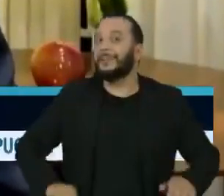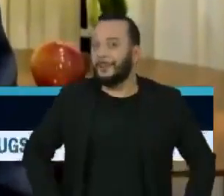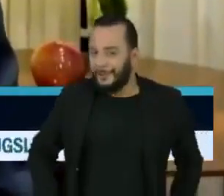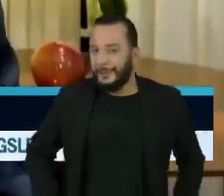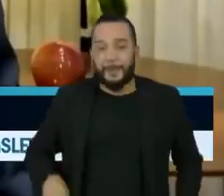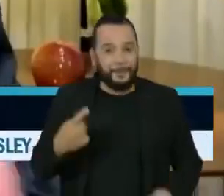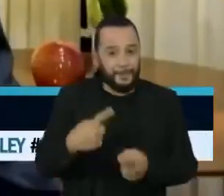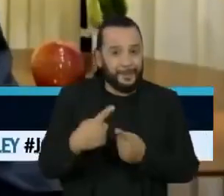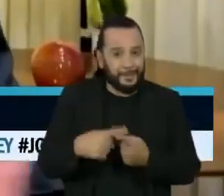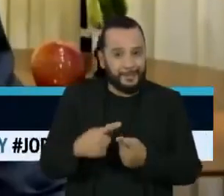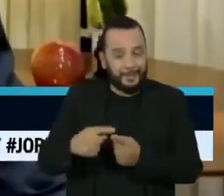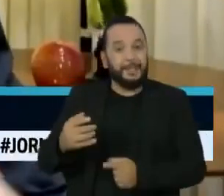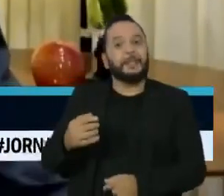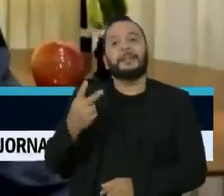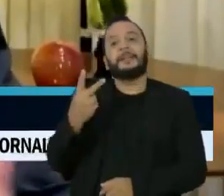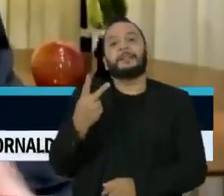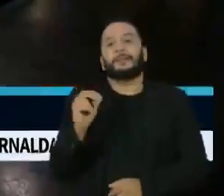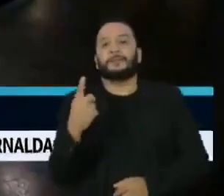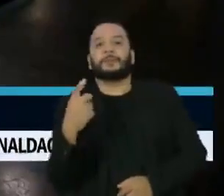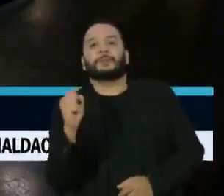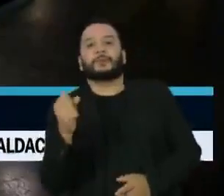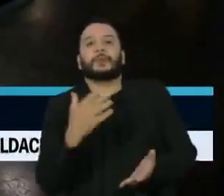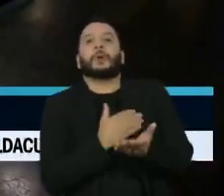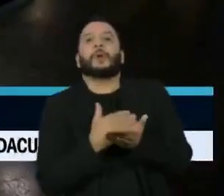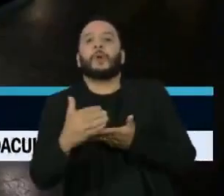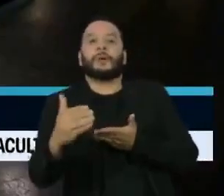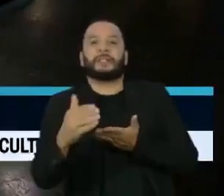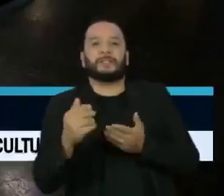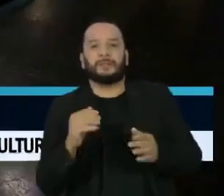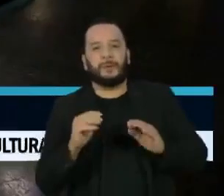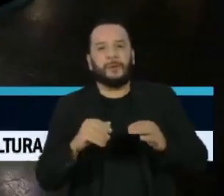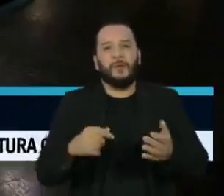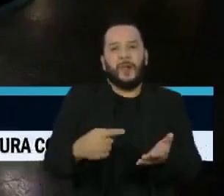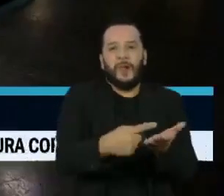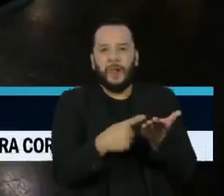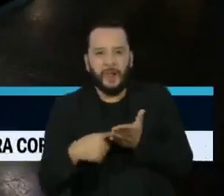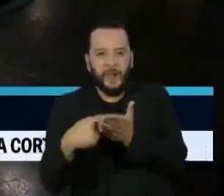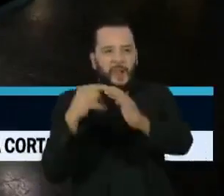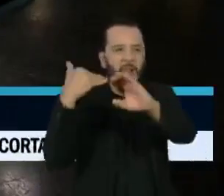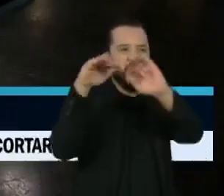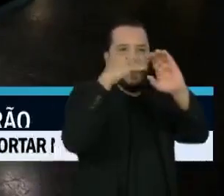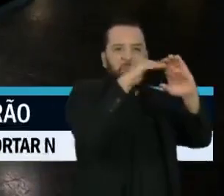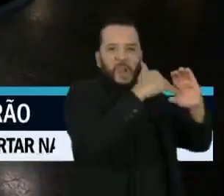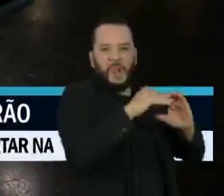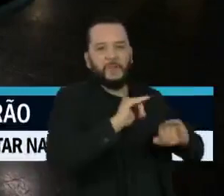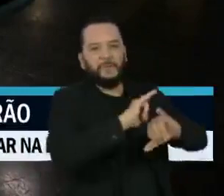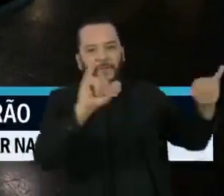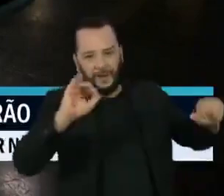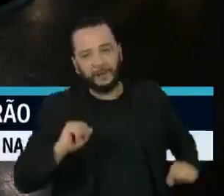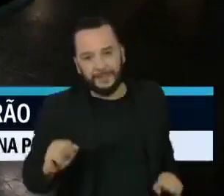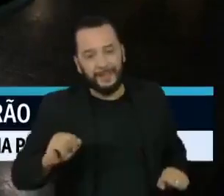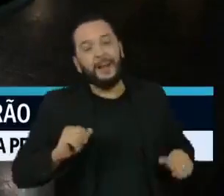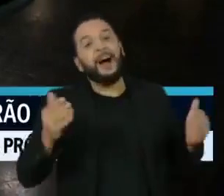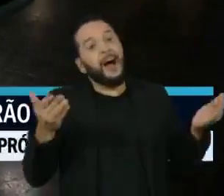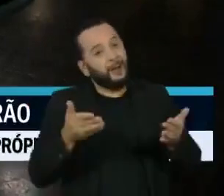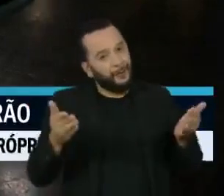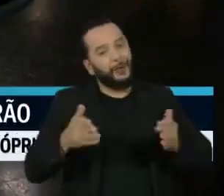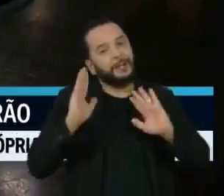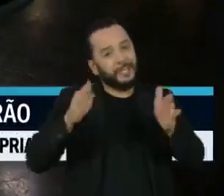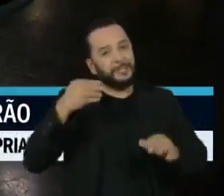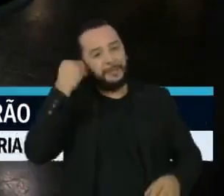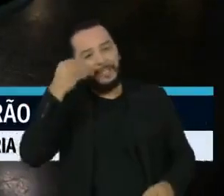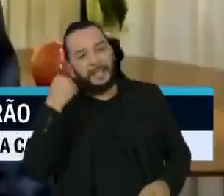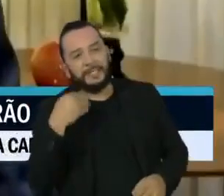há 4 anos, quando em 2018 começou, né, o movimento no modo como está. Agora já tem uma outra perspectiva. Eu não